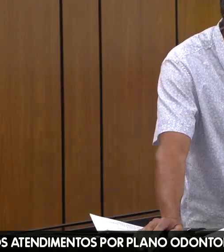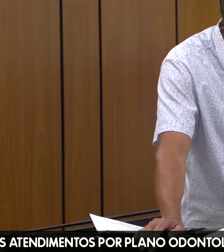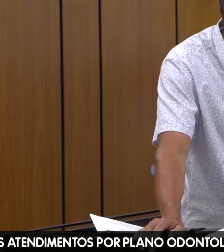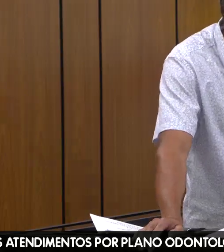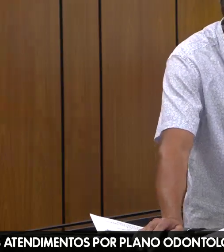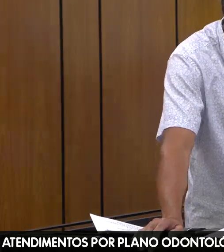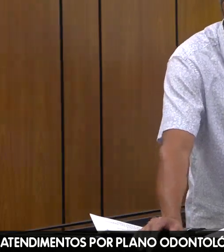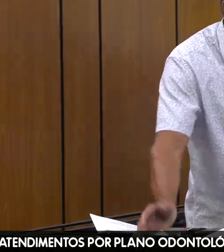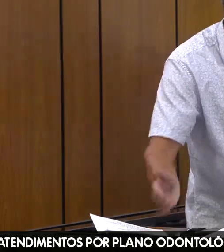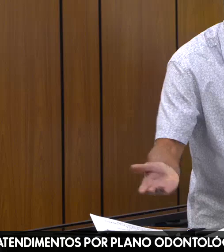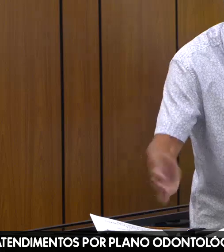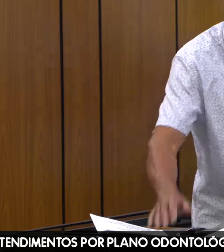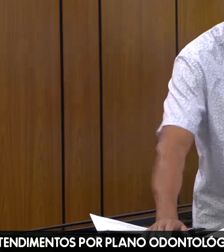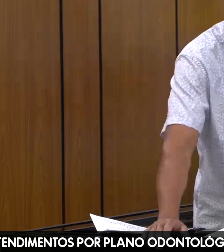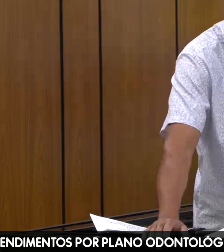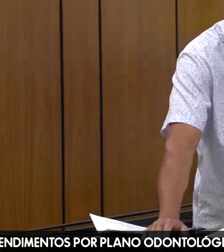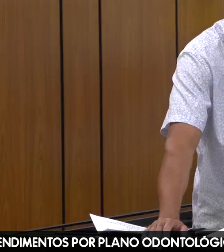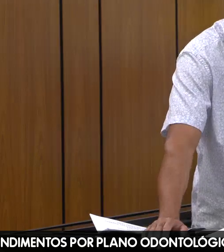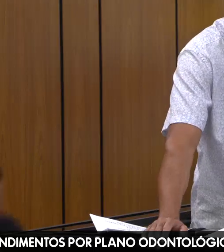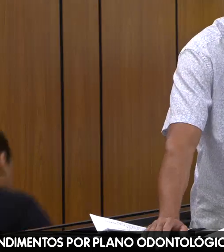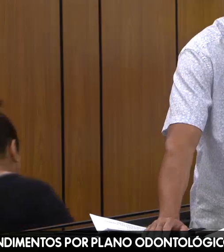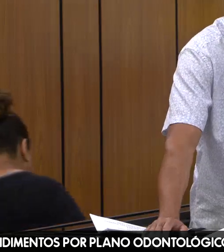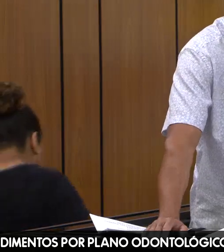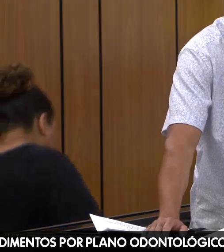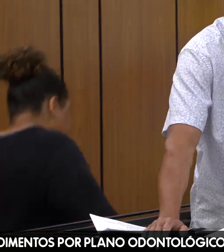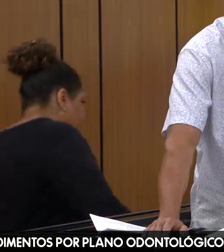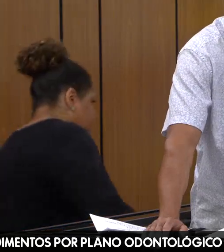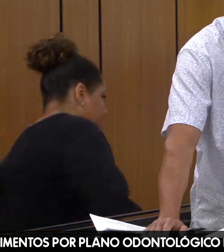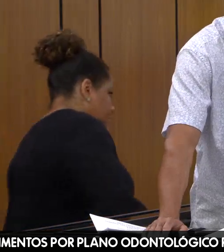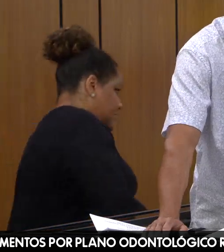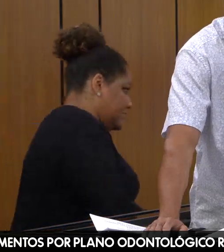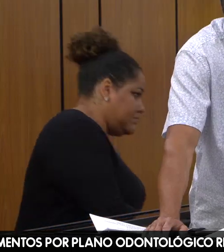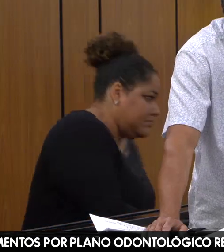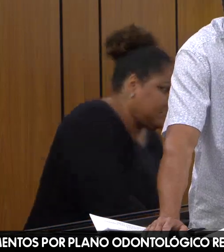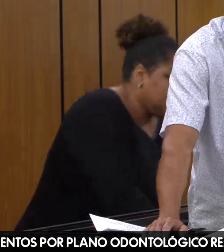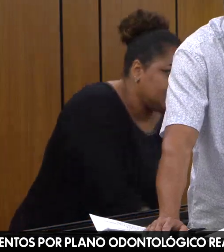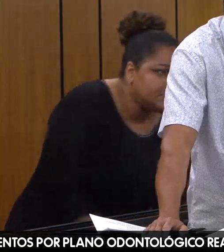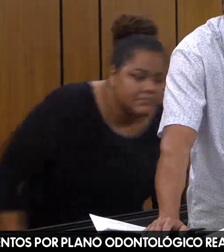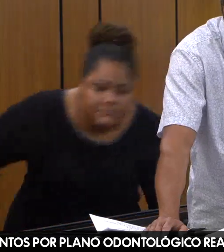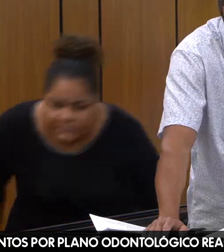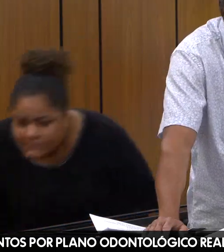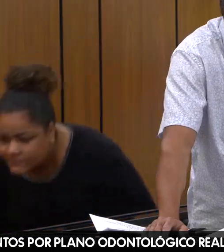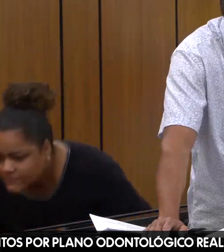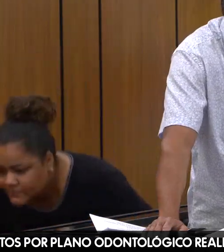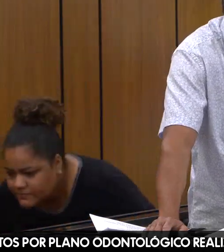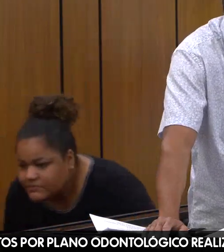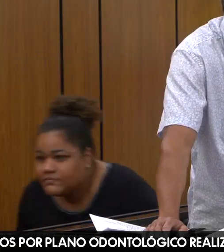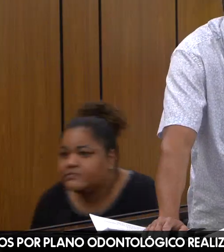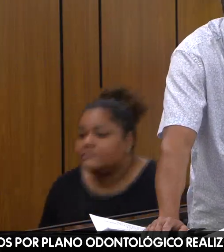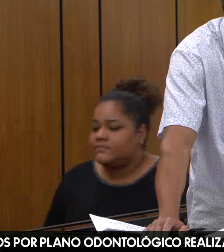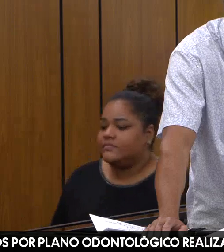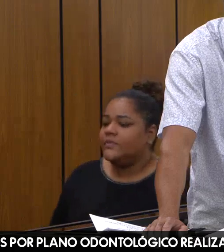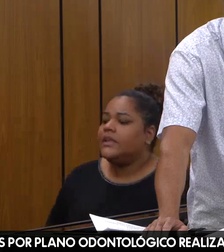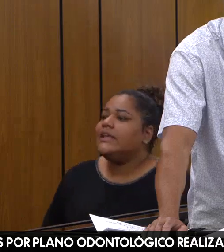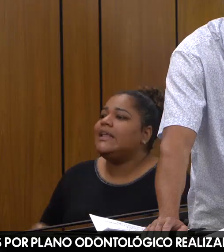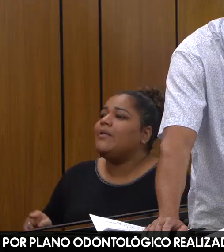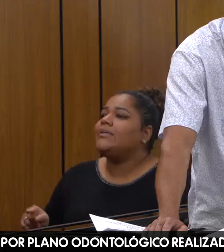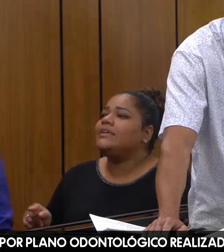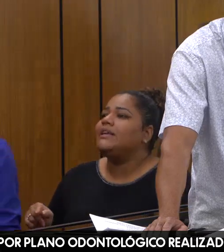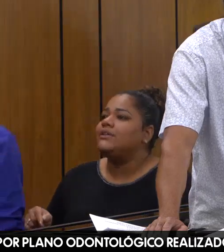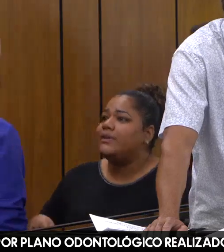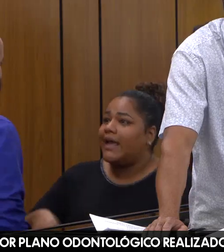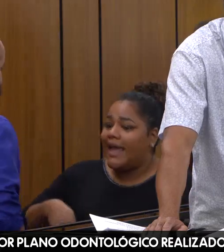do juiz o que que o juiz decidiu que o Paulo Henrique tá condenado a me devolveu o valor